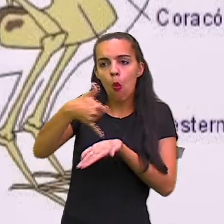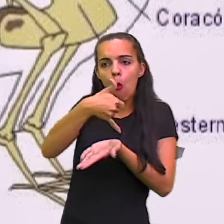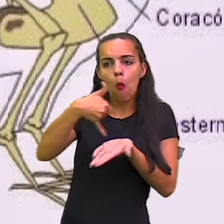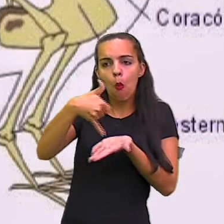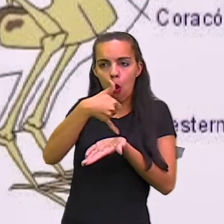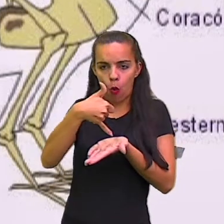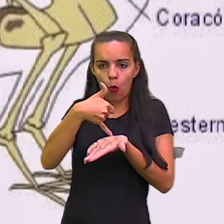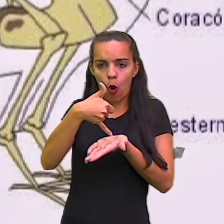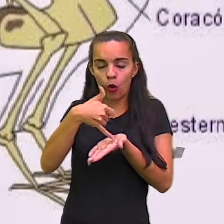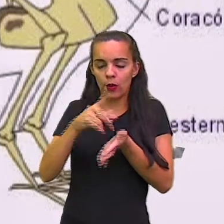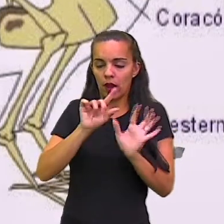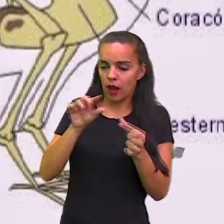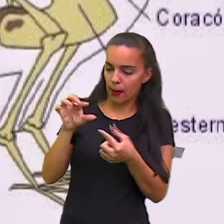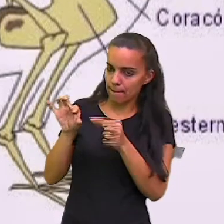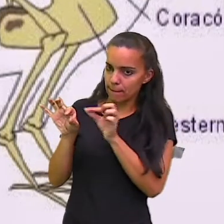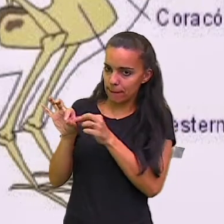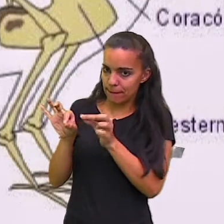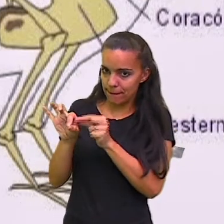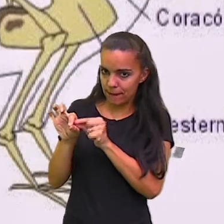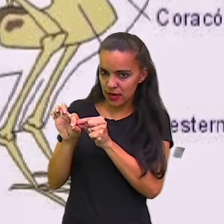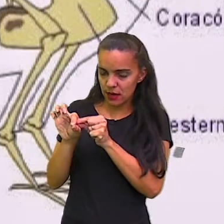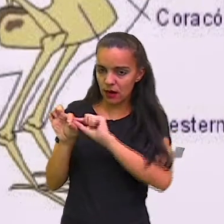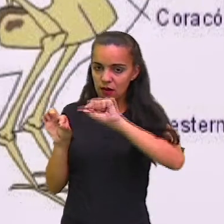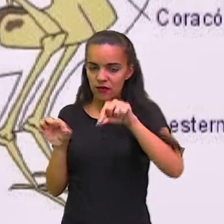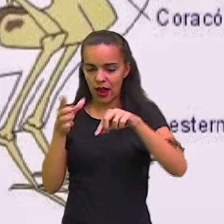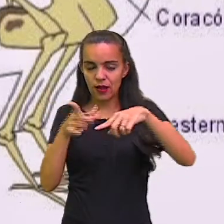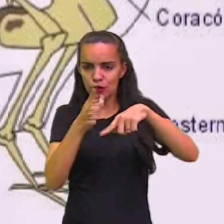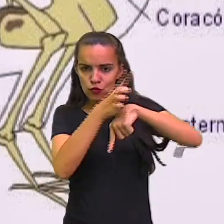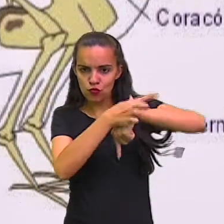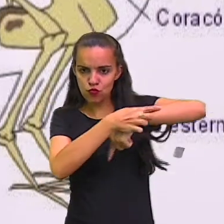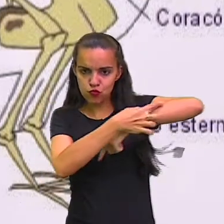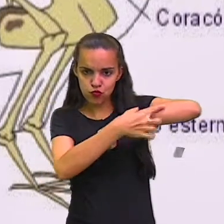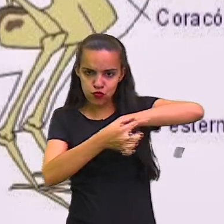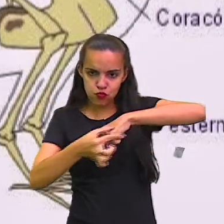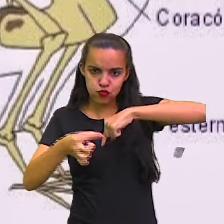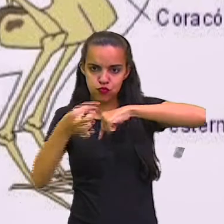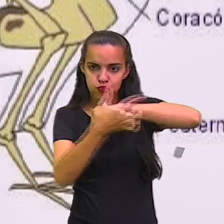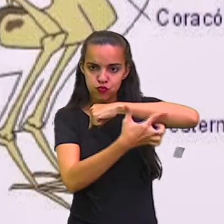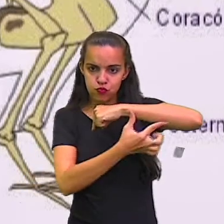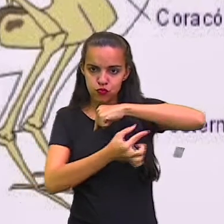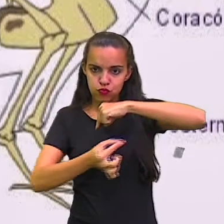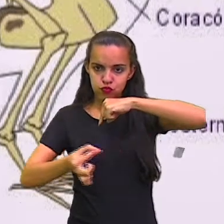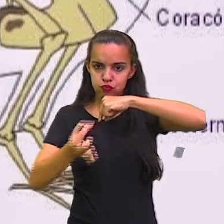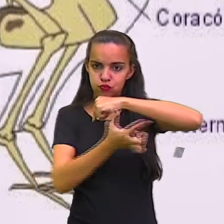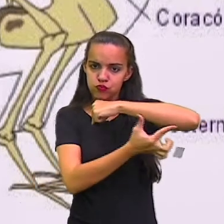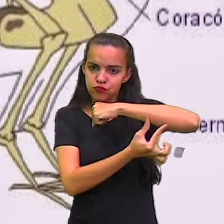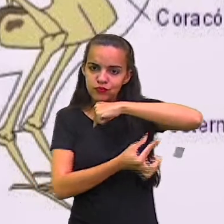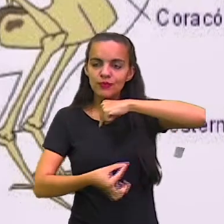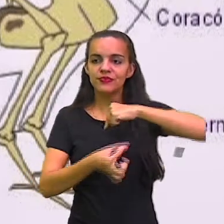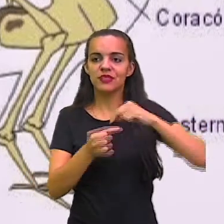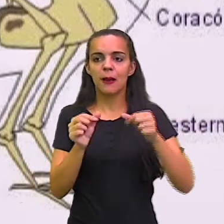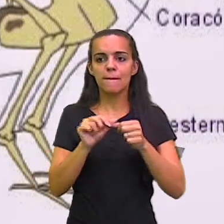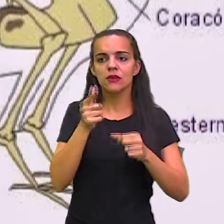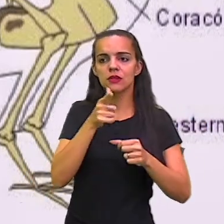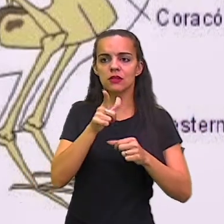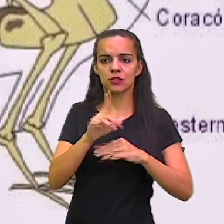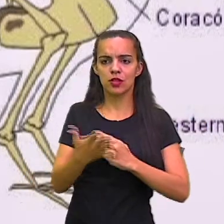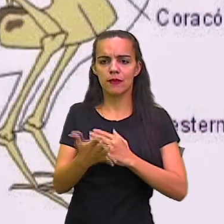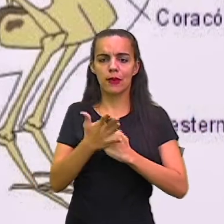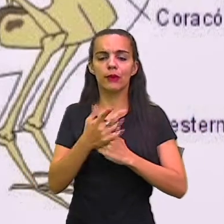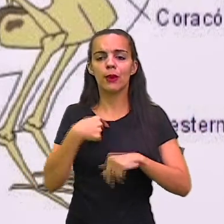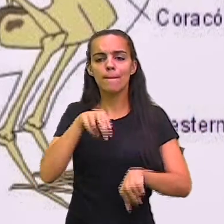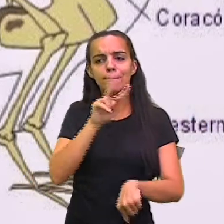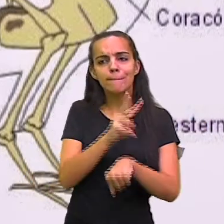passar na Pena e esse óleo além de lubrificar a pena elas vão manter essas penas